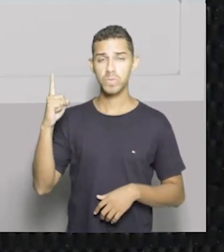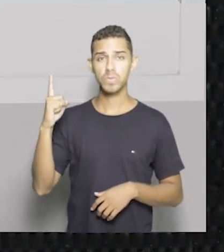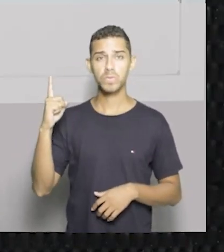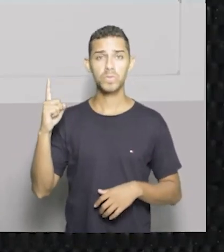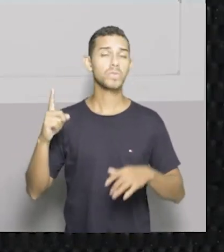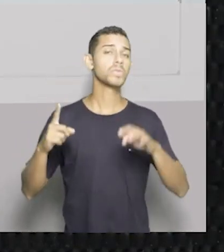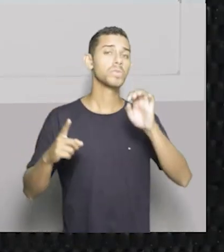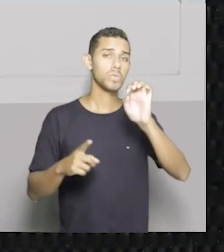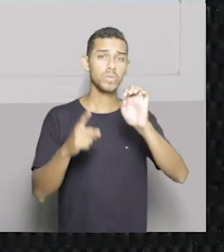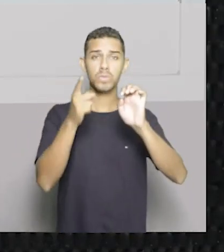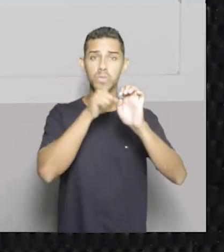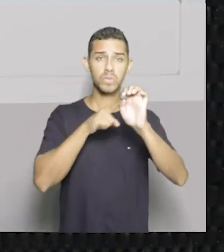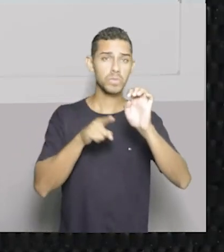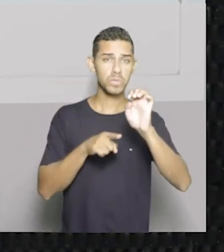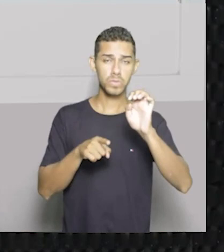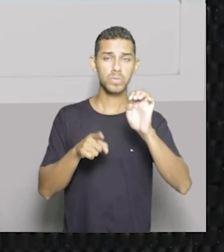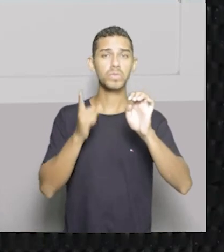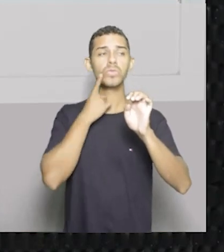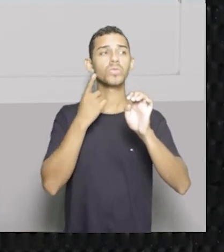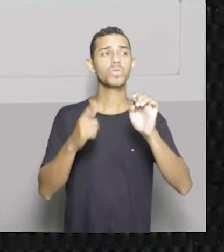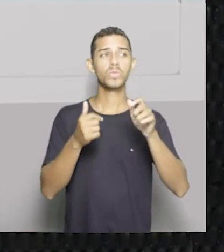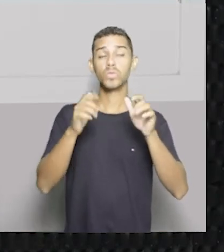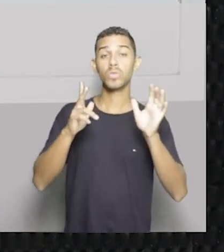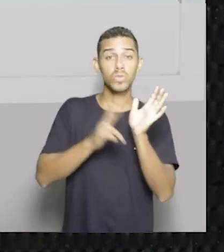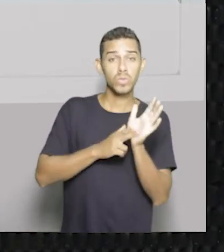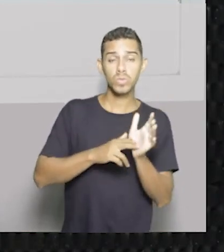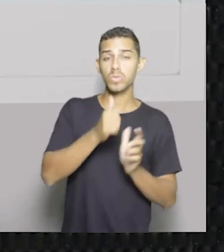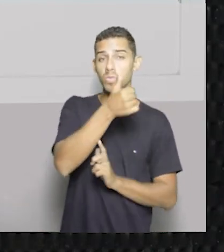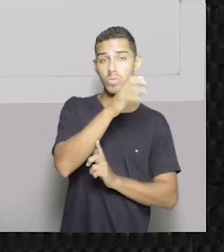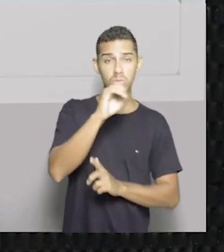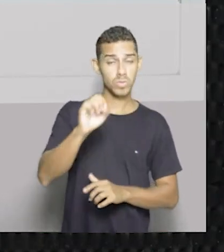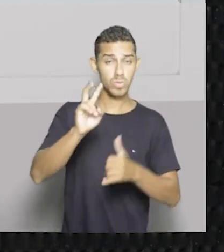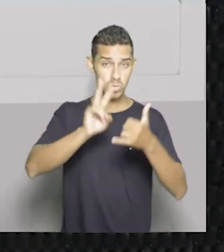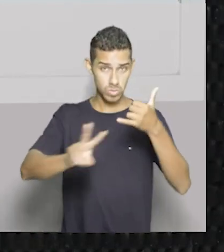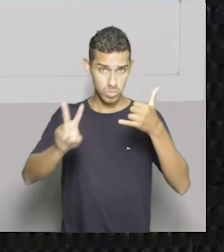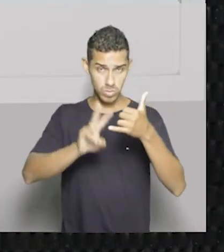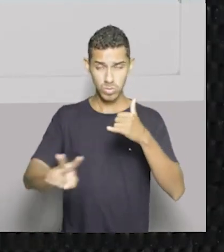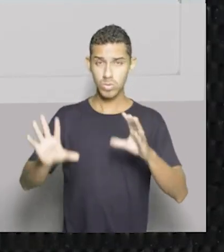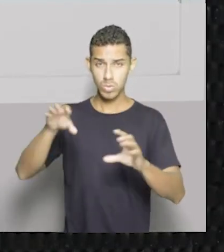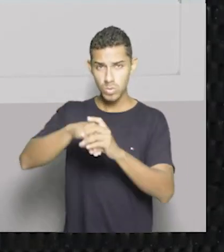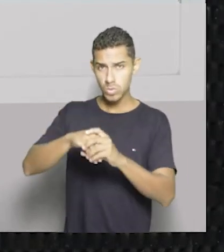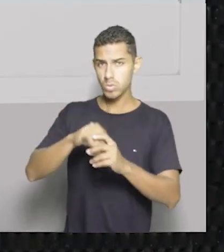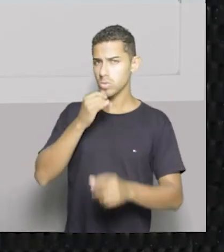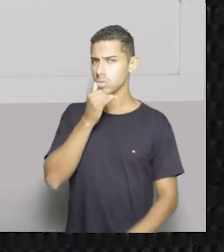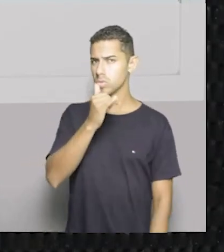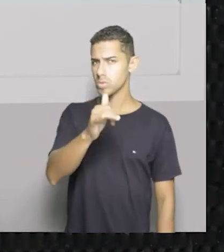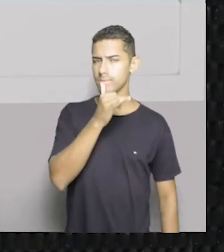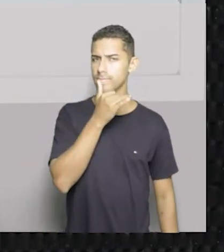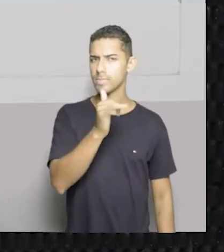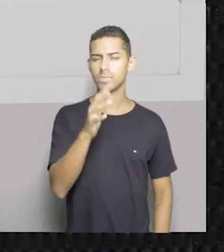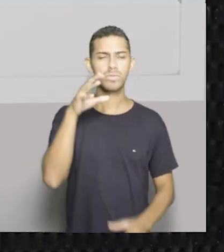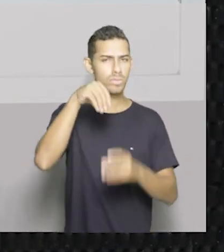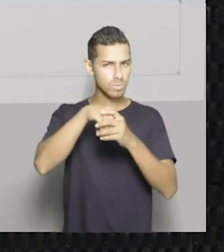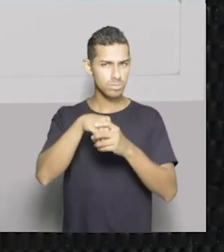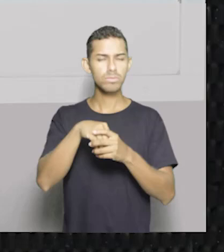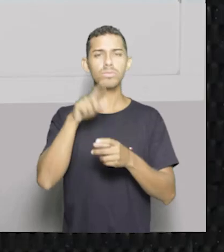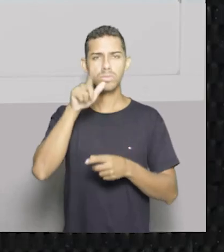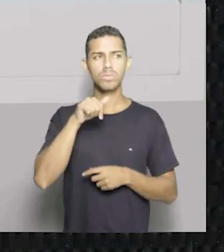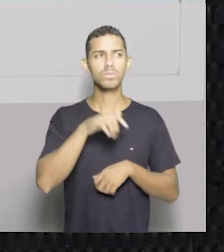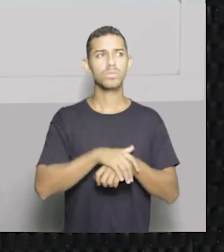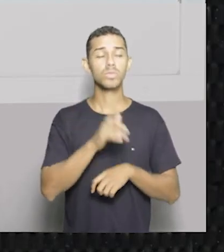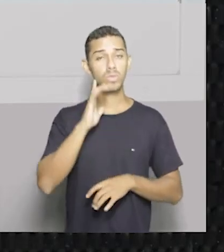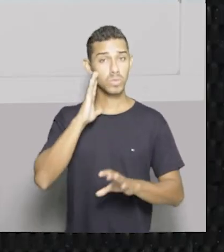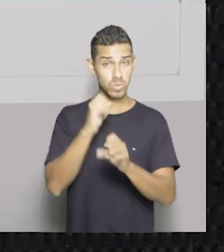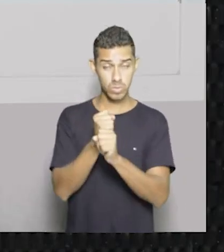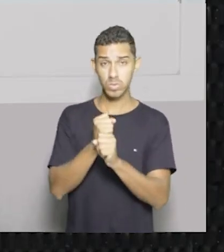vale 100 volts. A resistência de dentro dele, de dentro dessa bateria, a resistência elétrica de dentro dessa bateria, que a